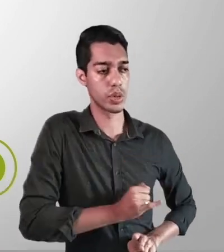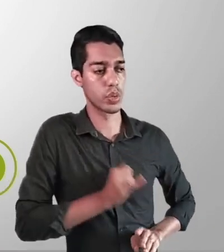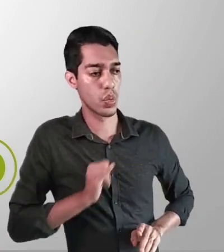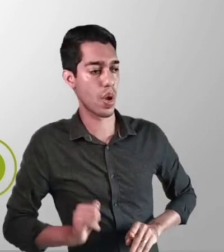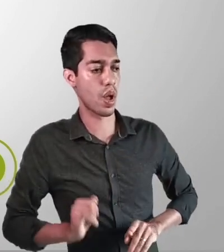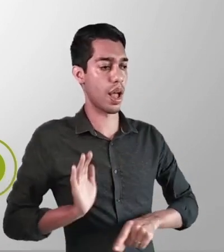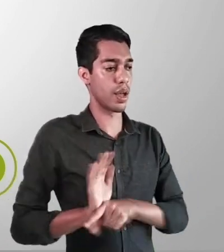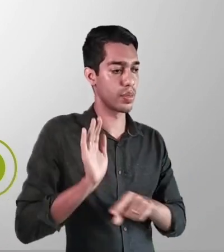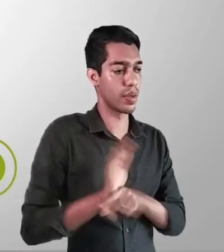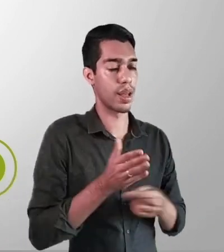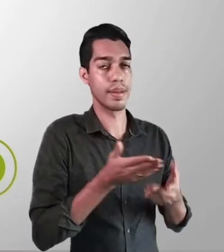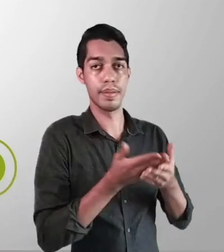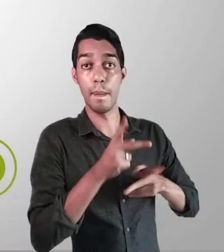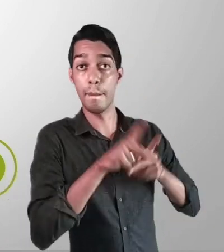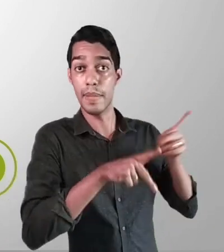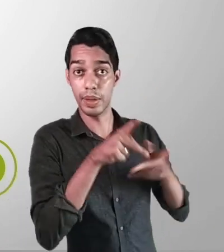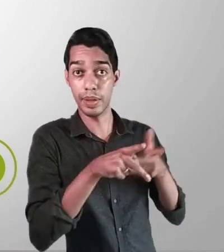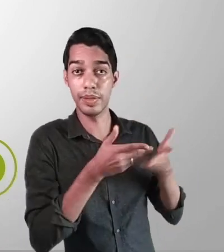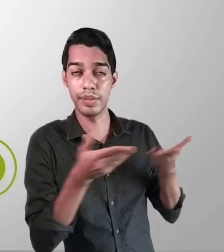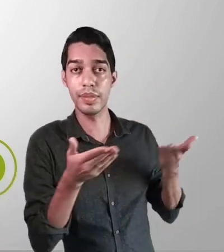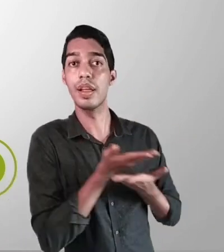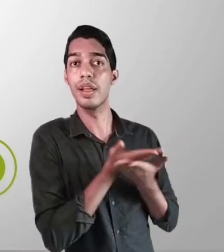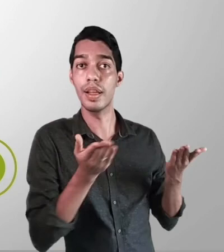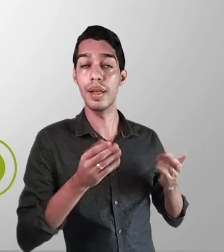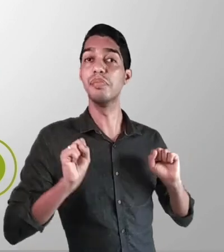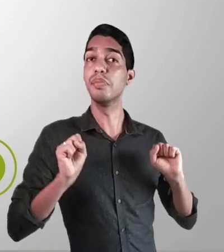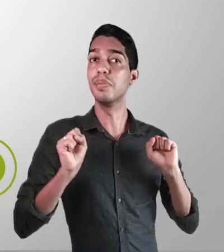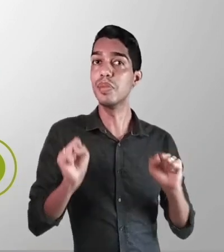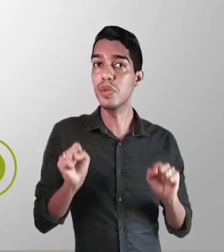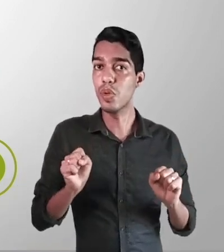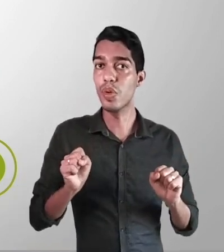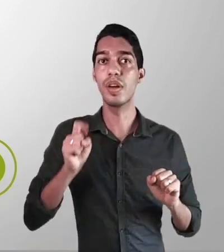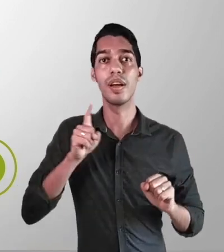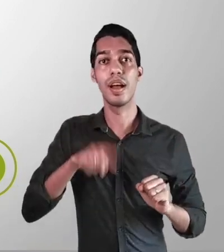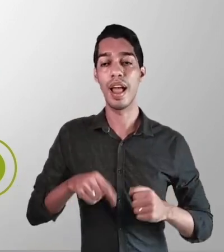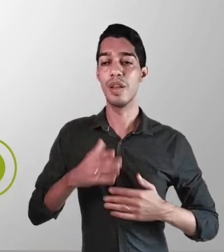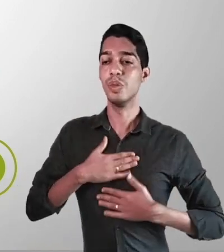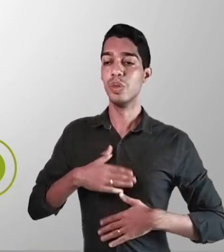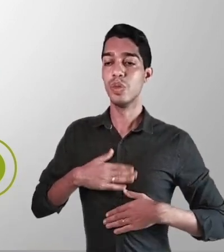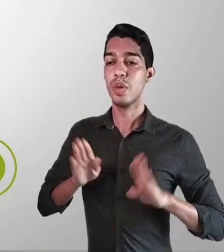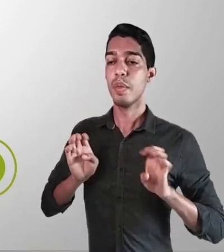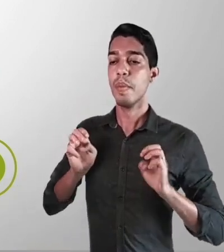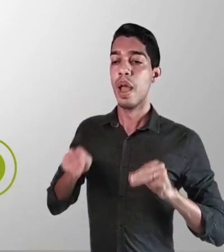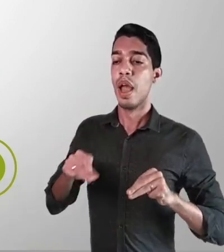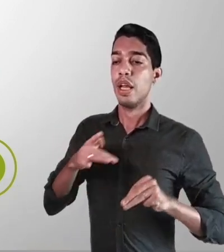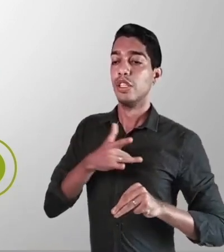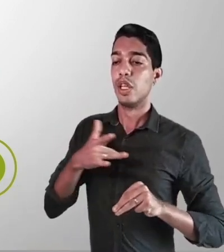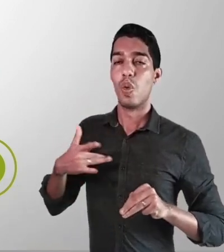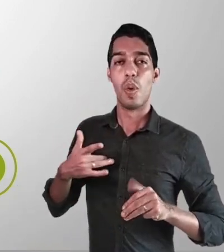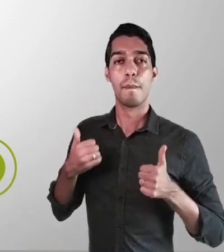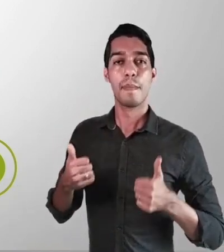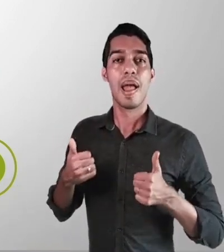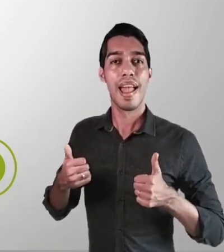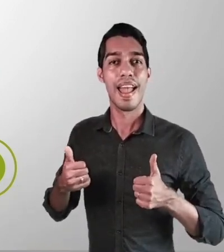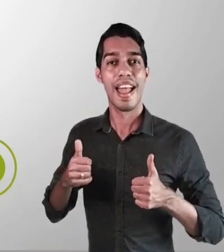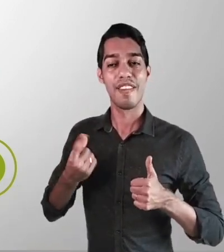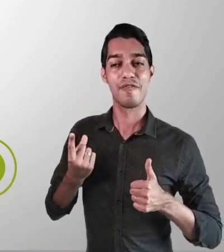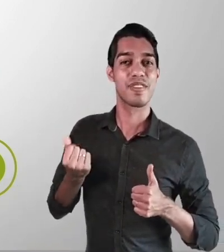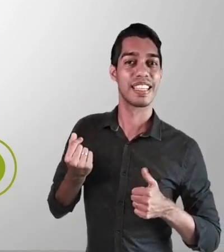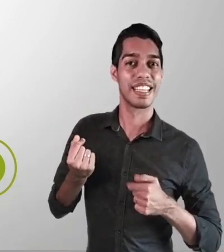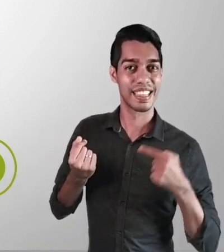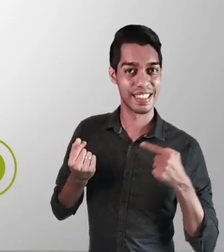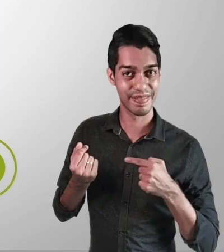as pessoas, para que elas possam chegar no patamar de bem-estar financeiro, no patamar de cidadania